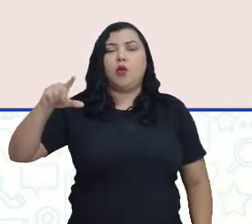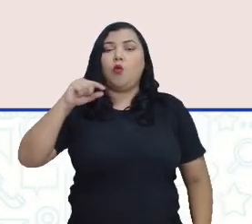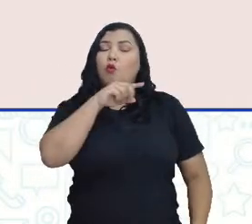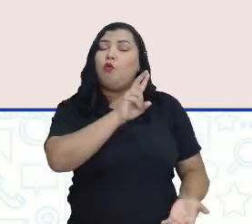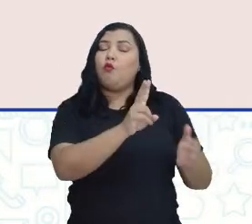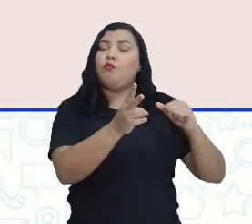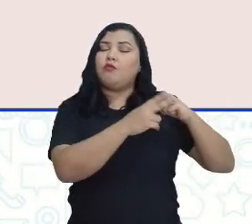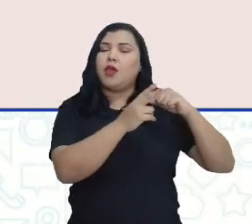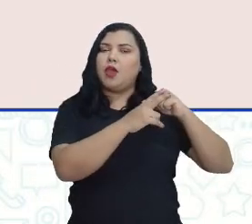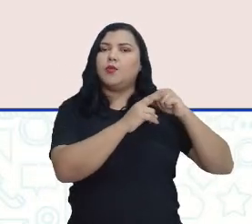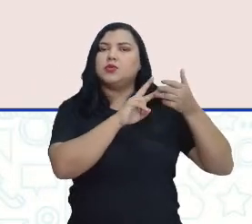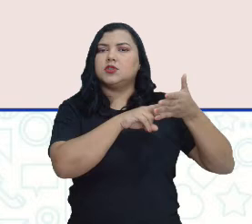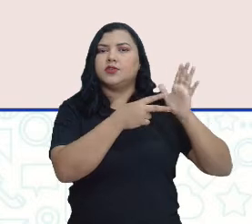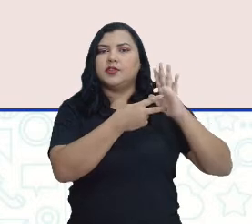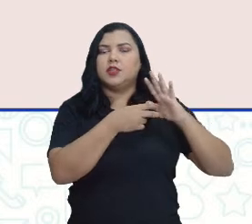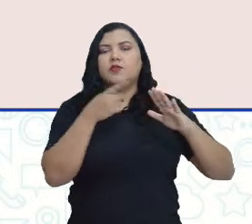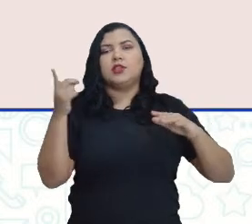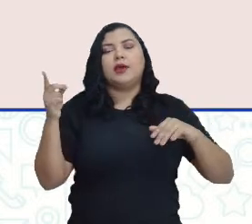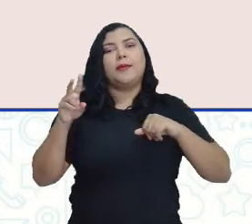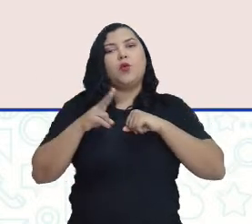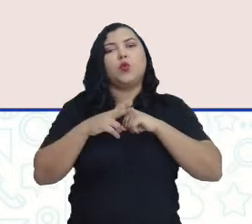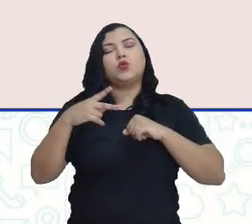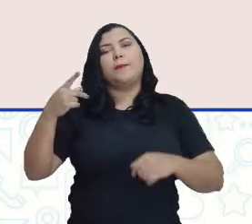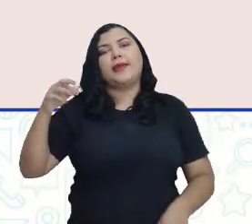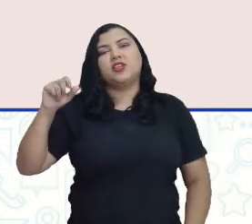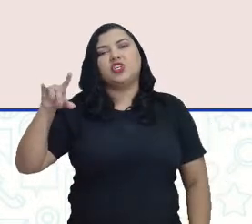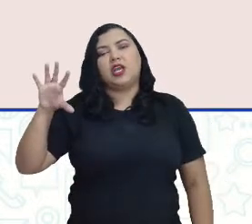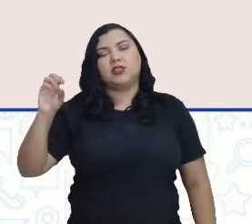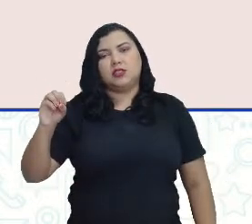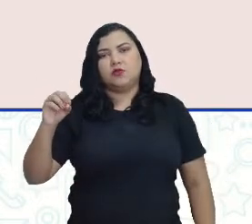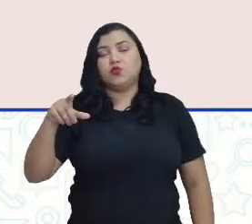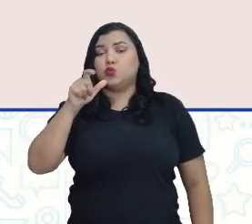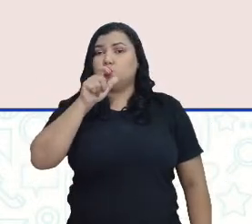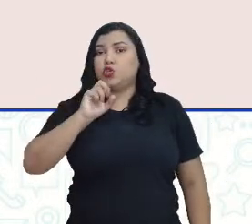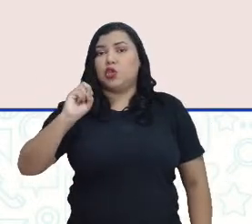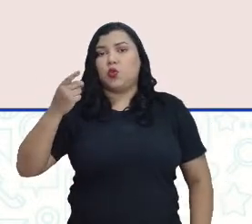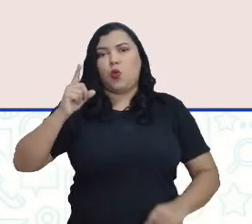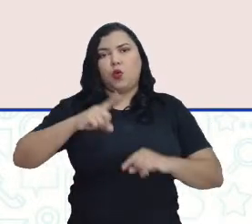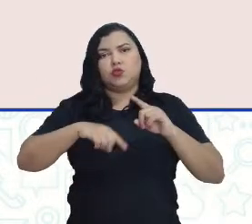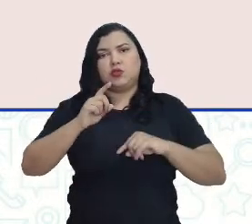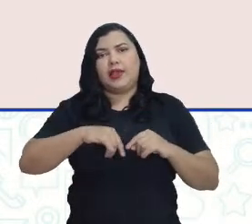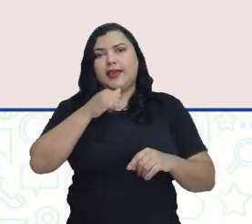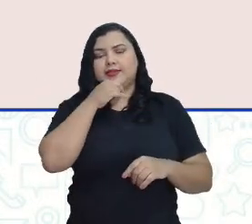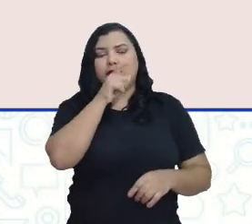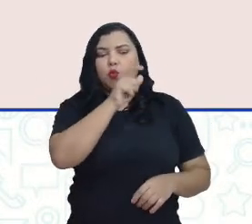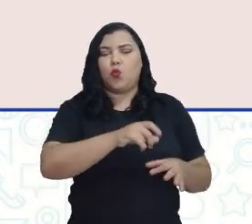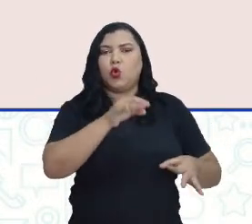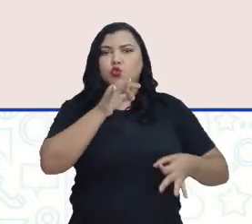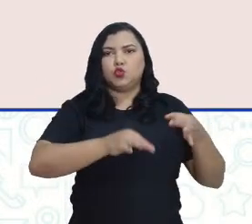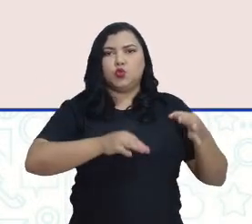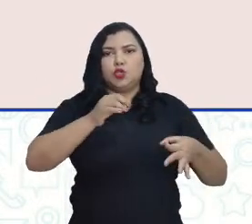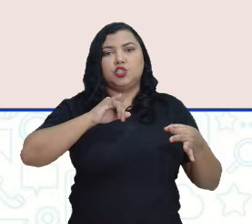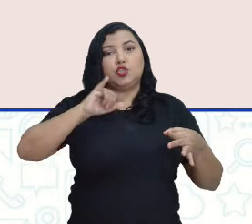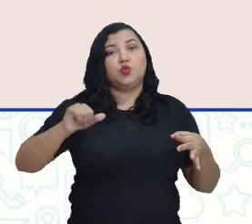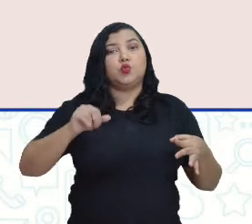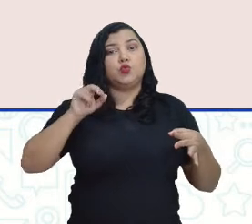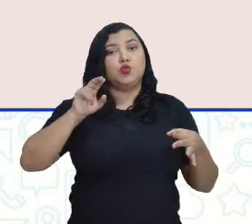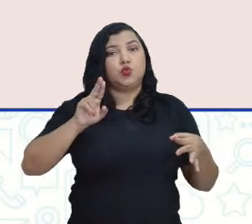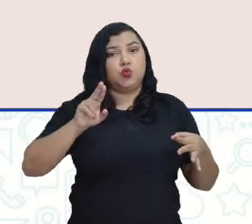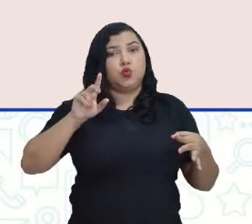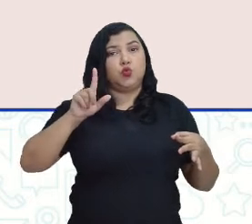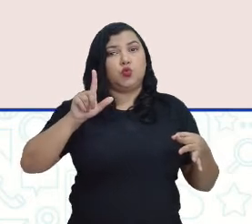um predicativo do sujeito ou objeto. Então, ó, o juiz julgou. Então, julgou é um núcleo